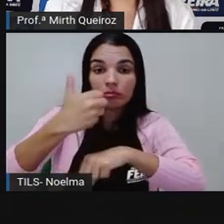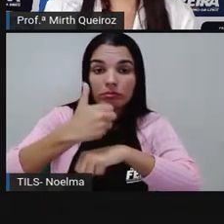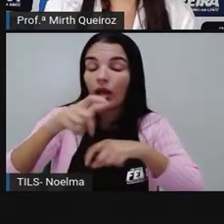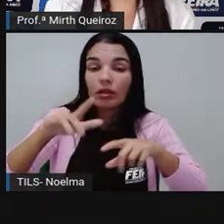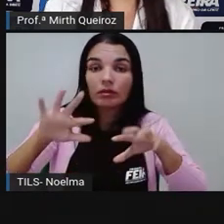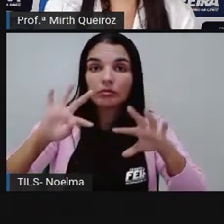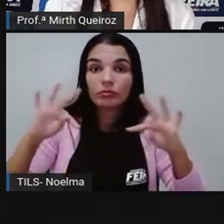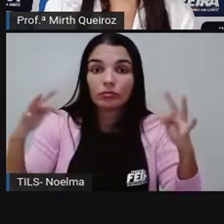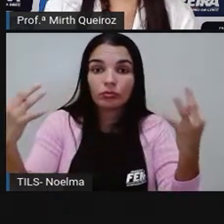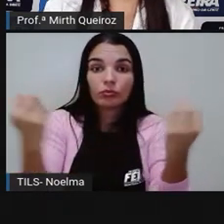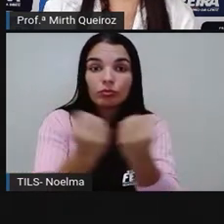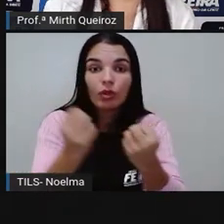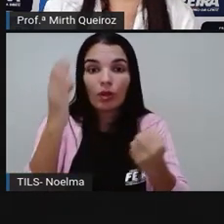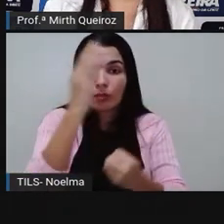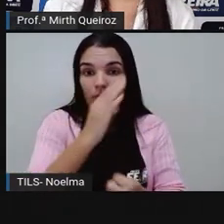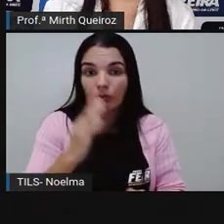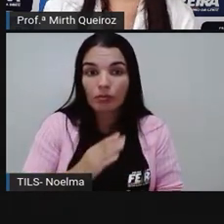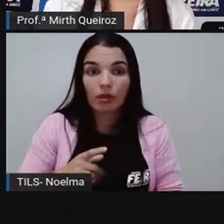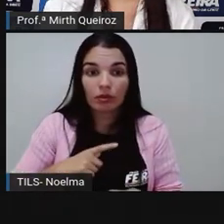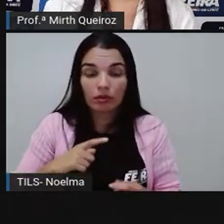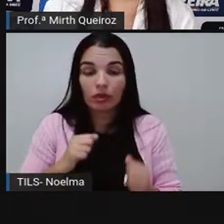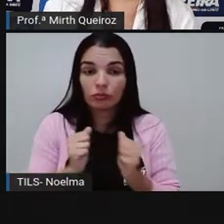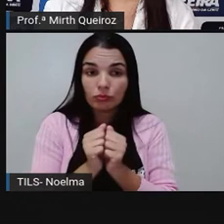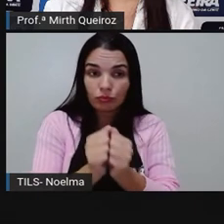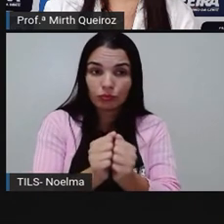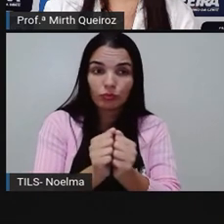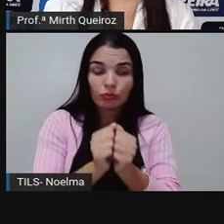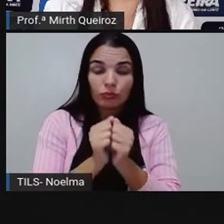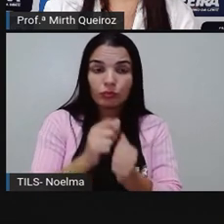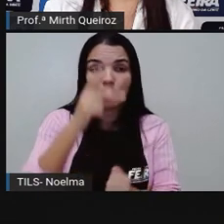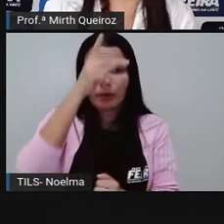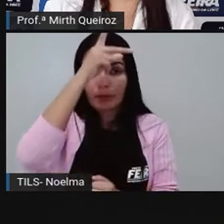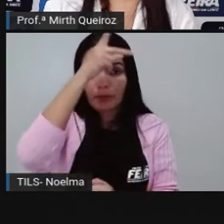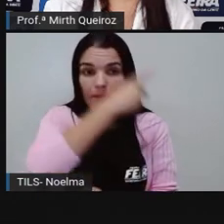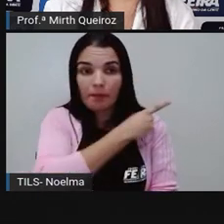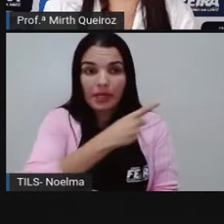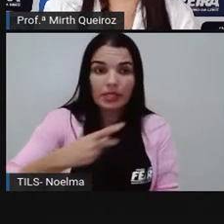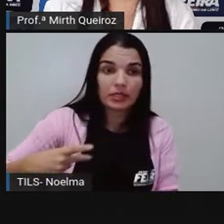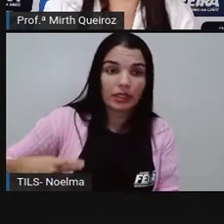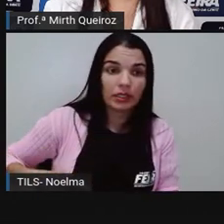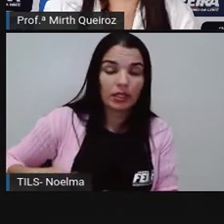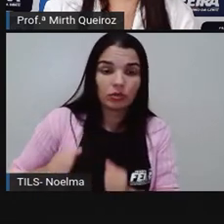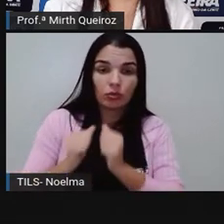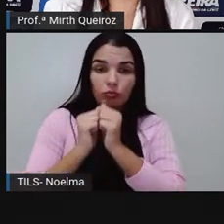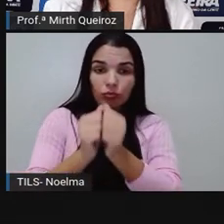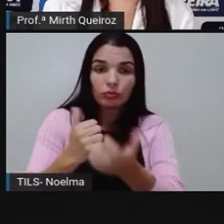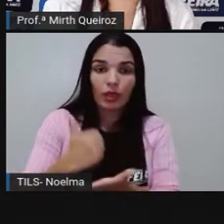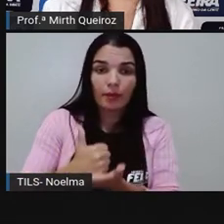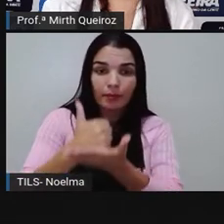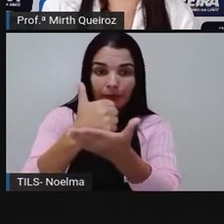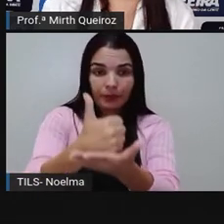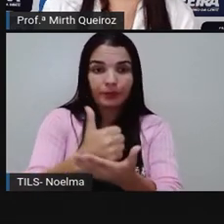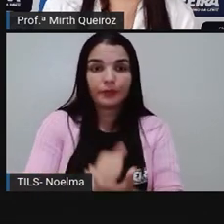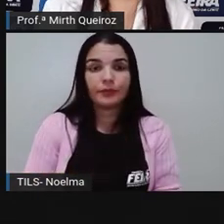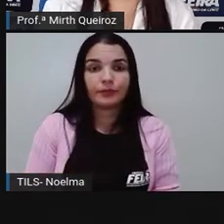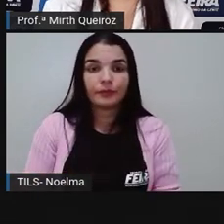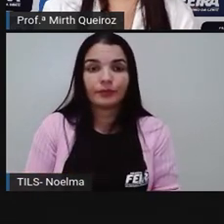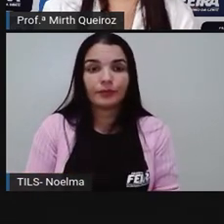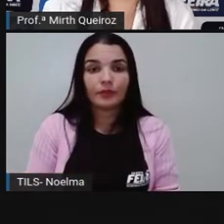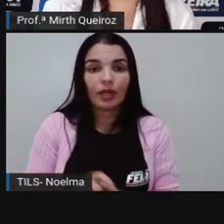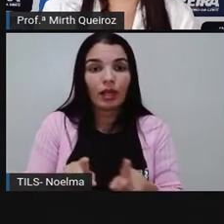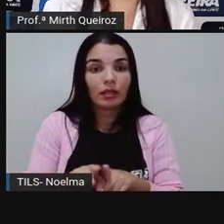Ele pode ter relação aí com o próprio presidente, a fim de tentar colaborar aí com o seu estado. É eleito